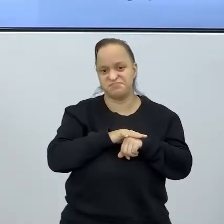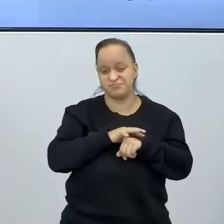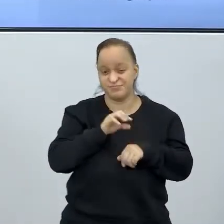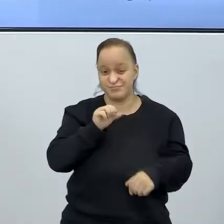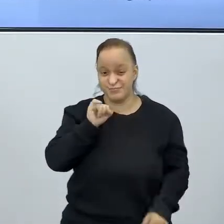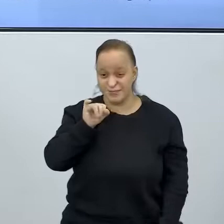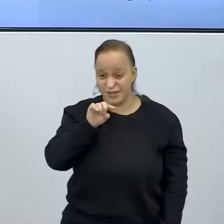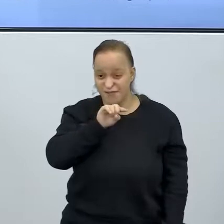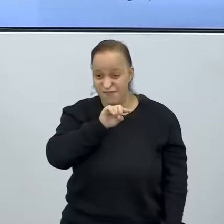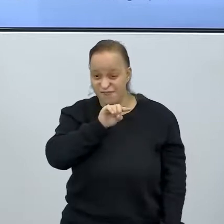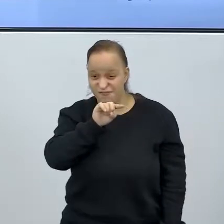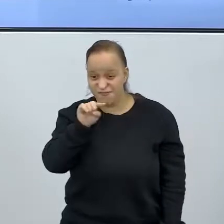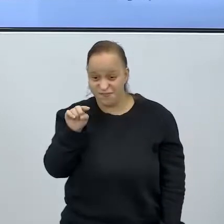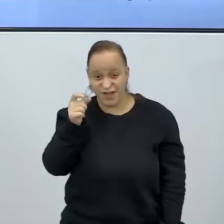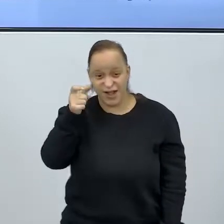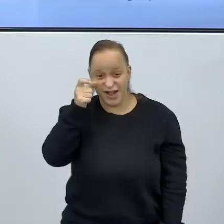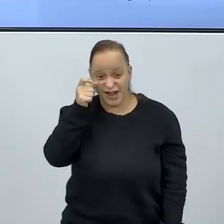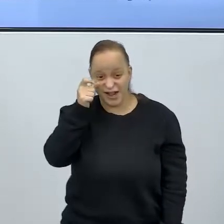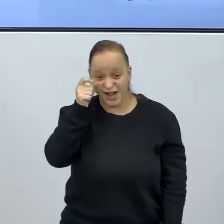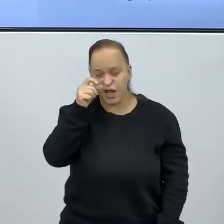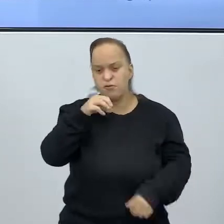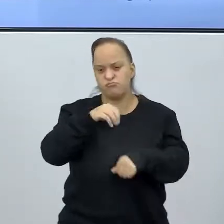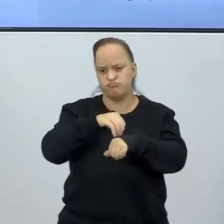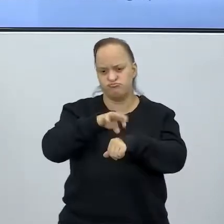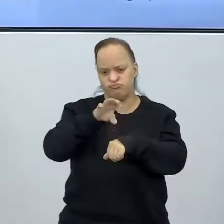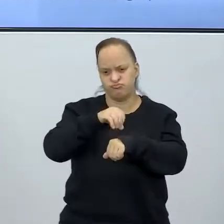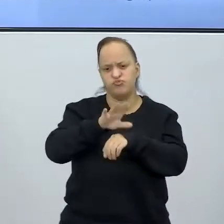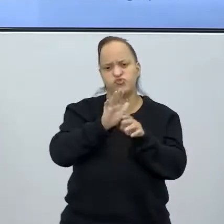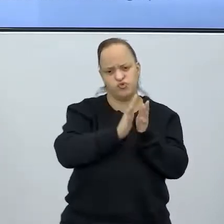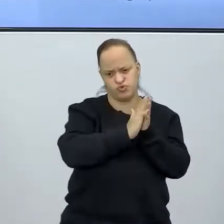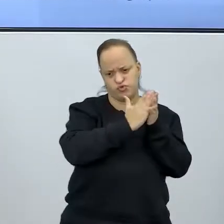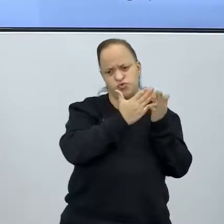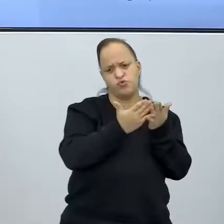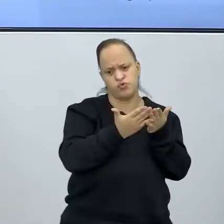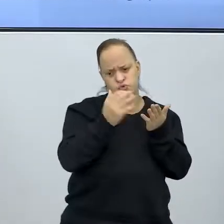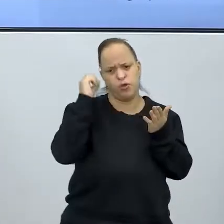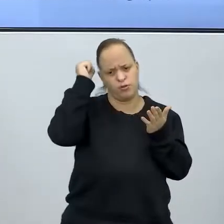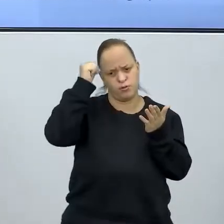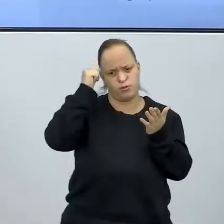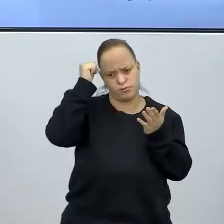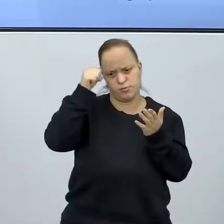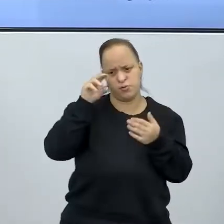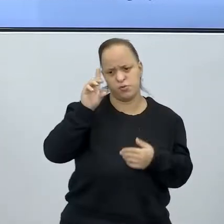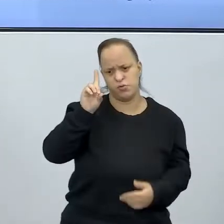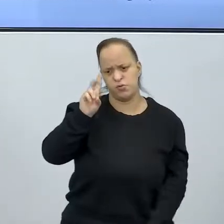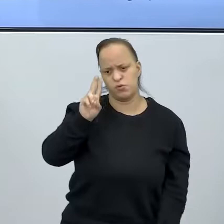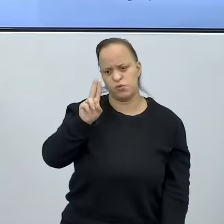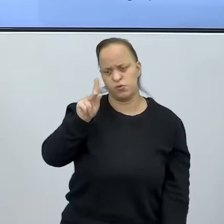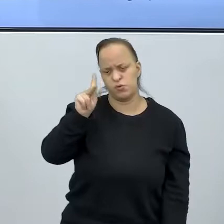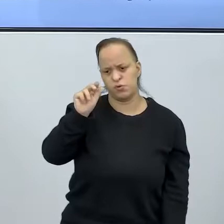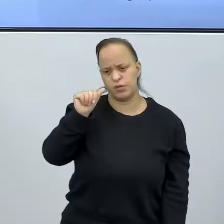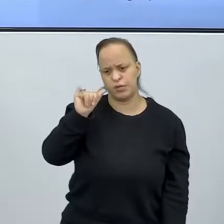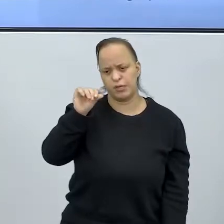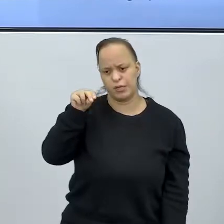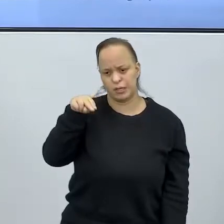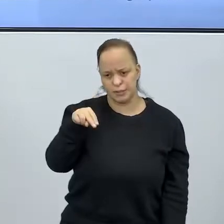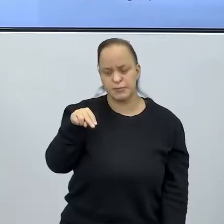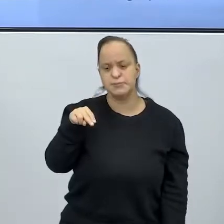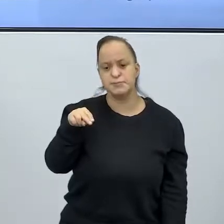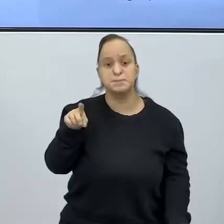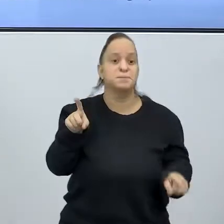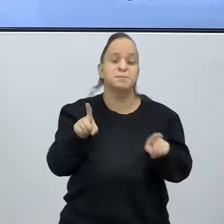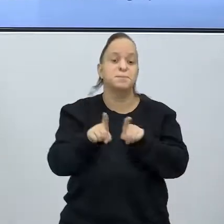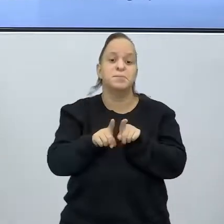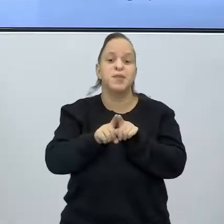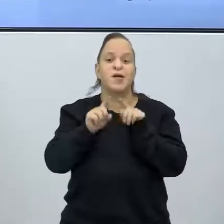interesse nesse assunto, eu super recomendo o livro do Durkheim, mas vocês podem ver também esses aspectos até... no